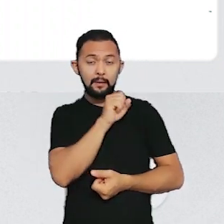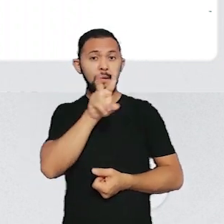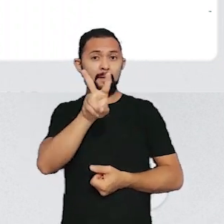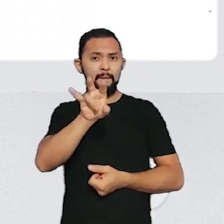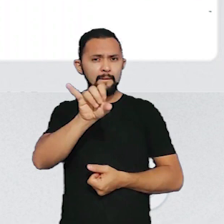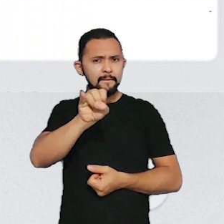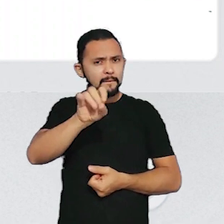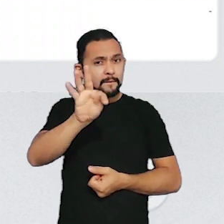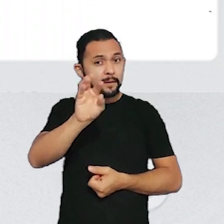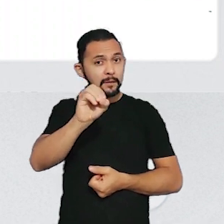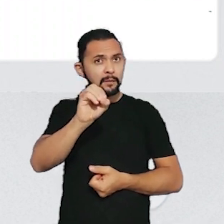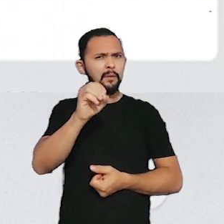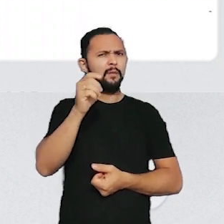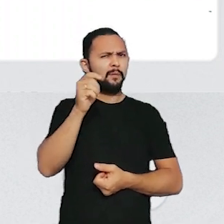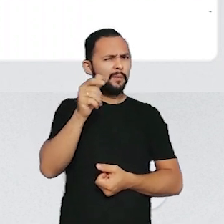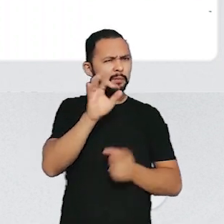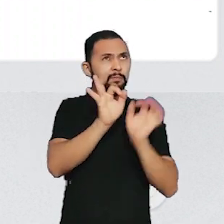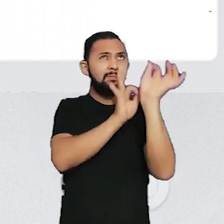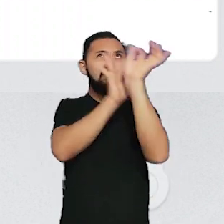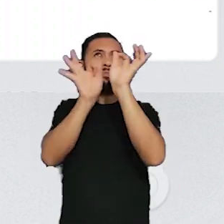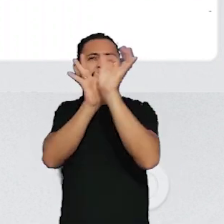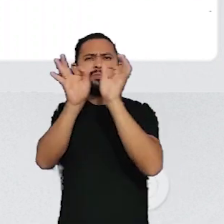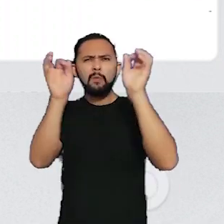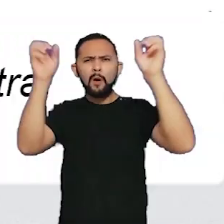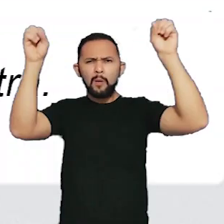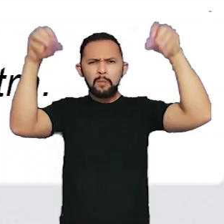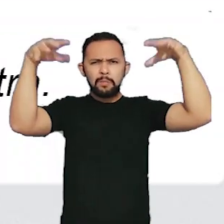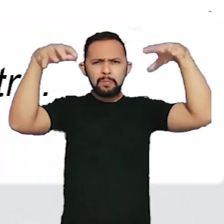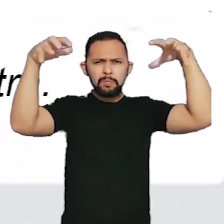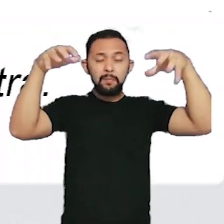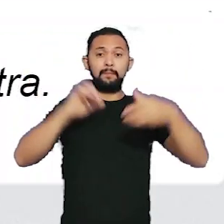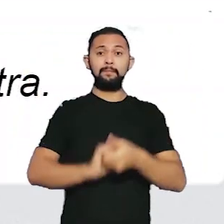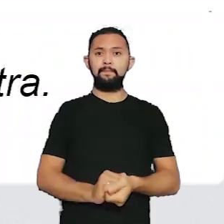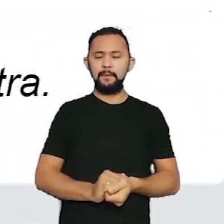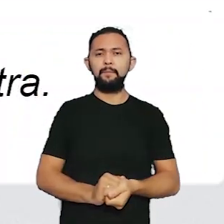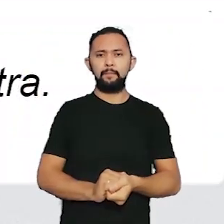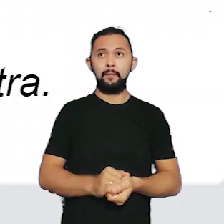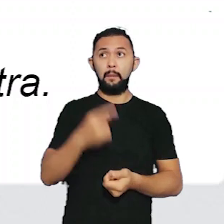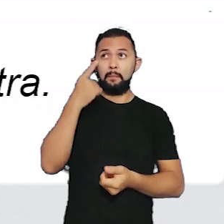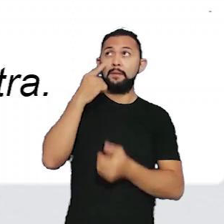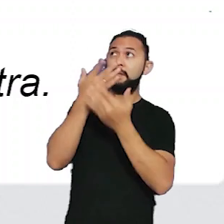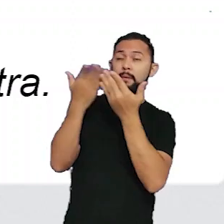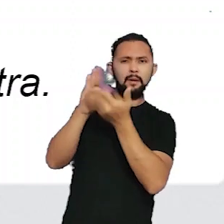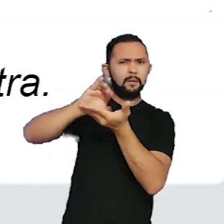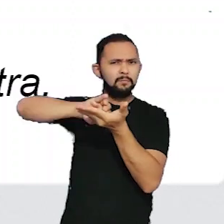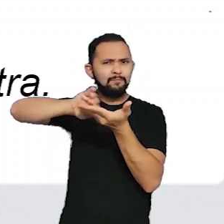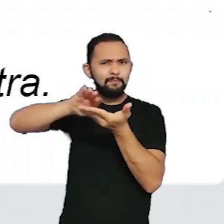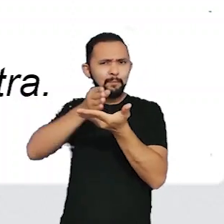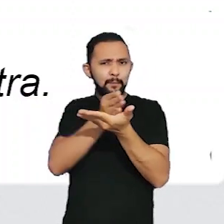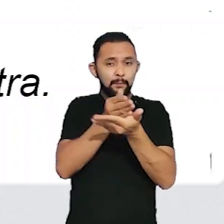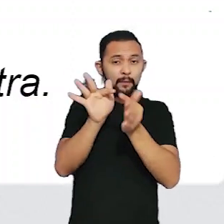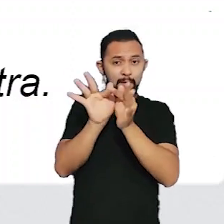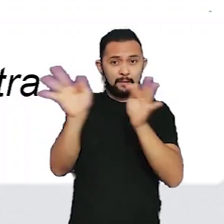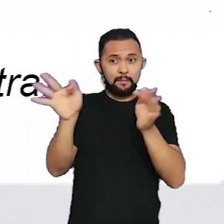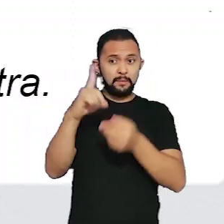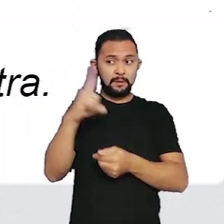estava armando um tremendo temporal. Então eu tenho a primeira oração, tá? Saímos rapidamente. E